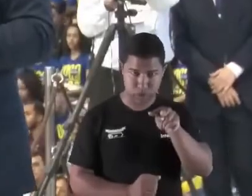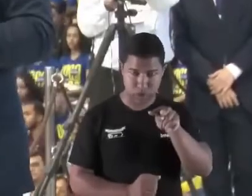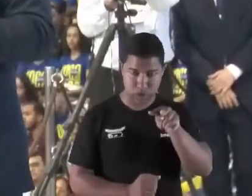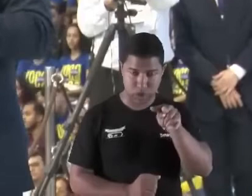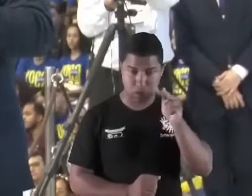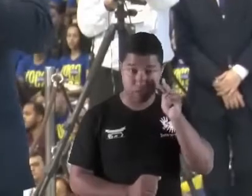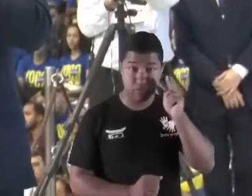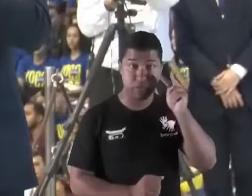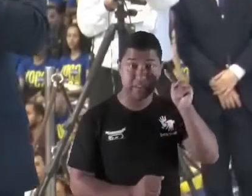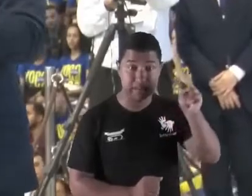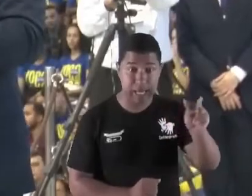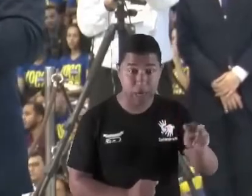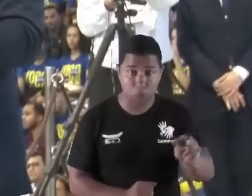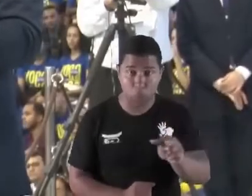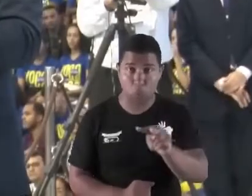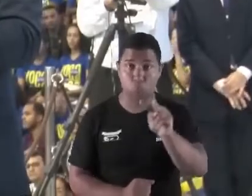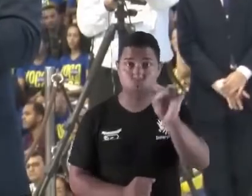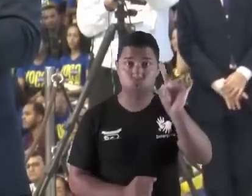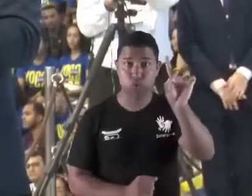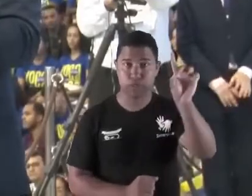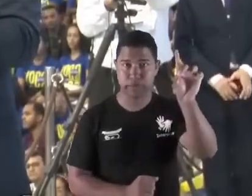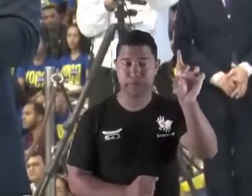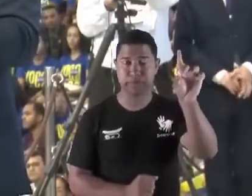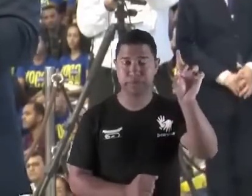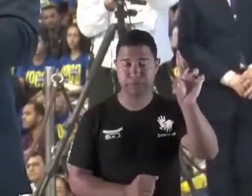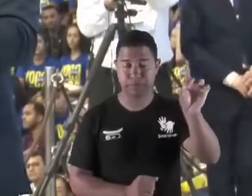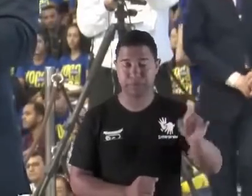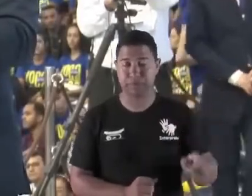visões de Deus.